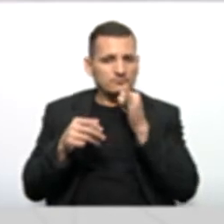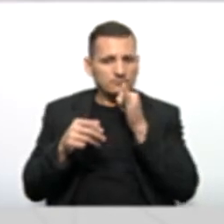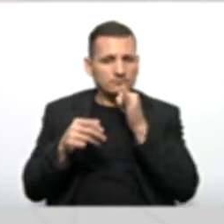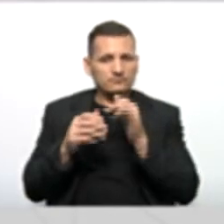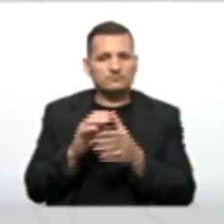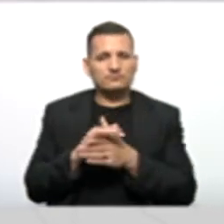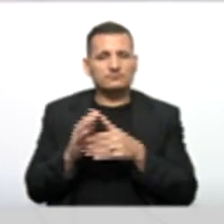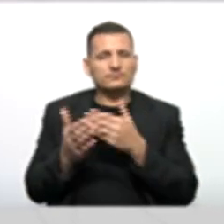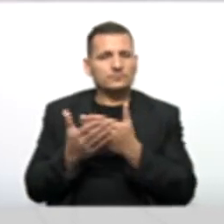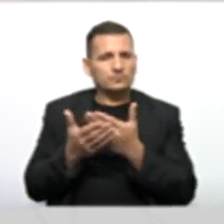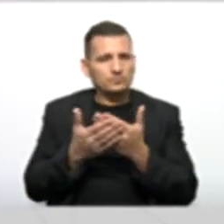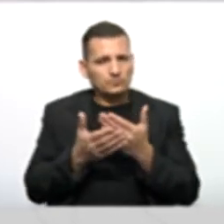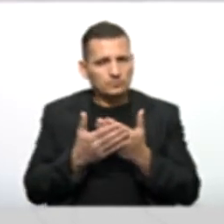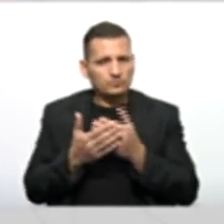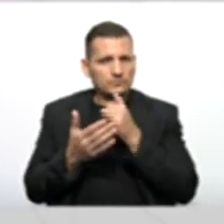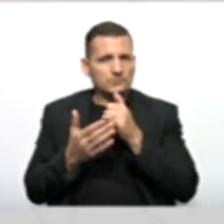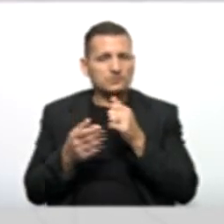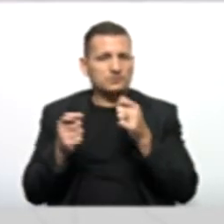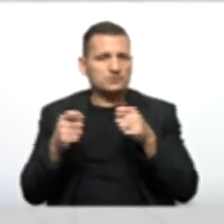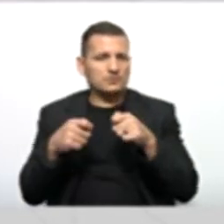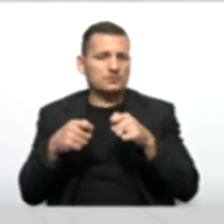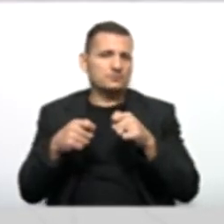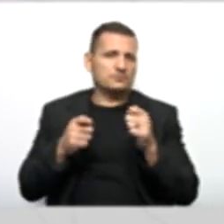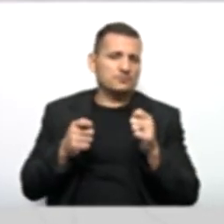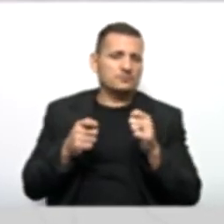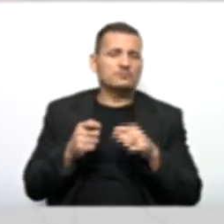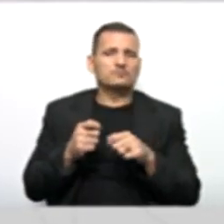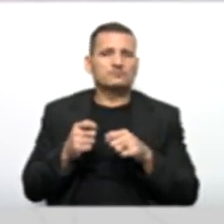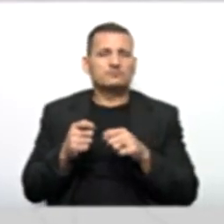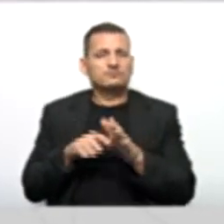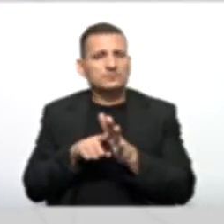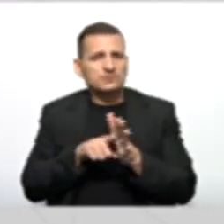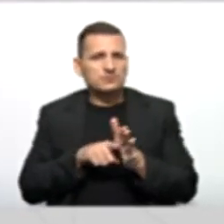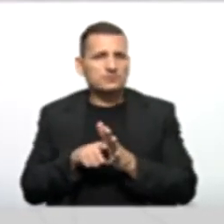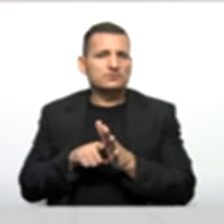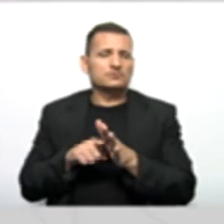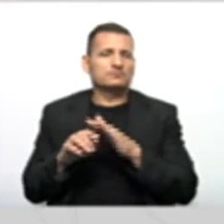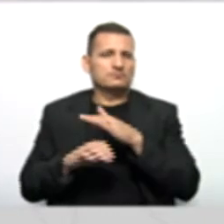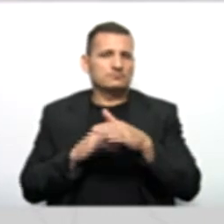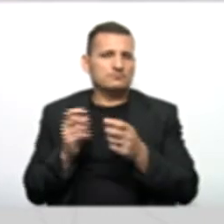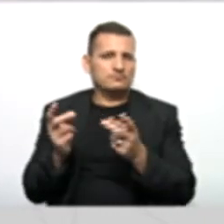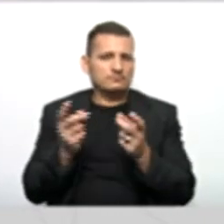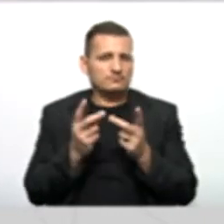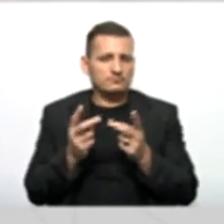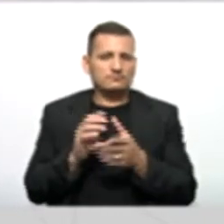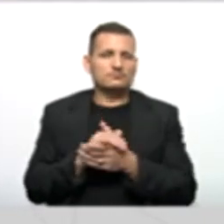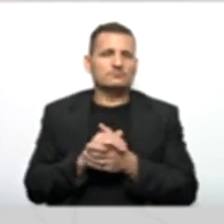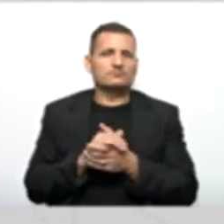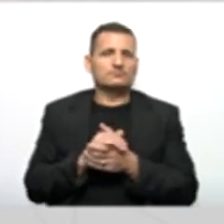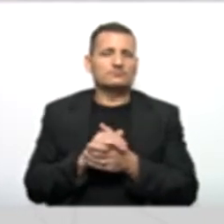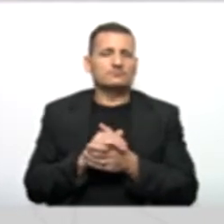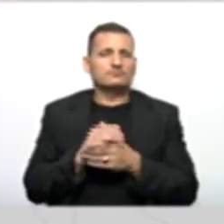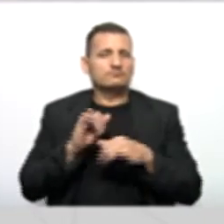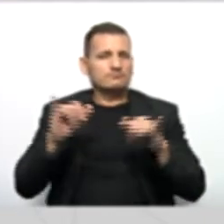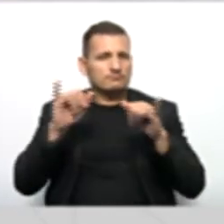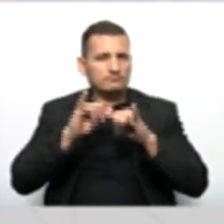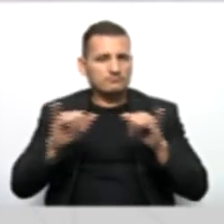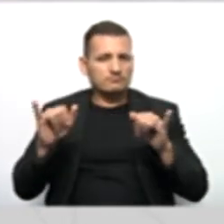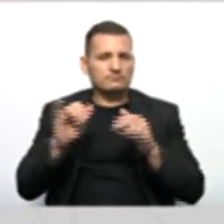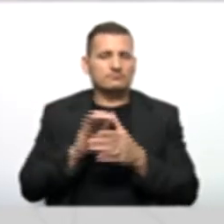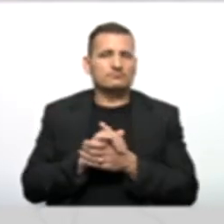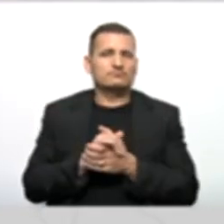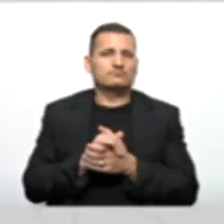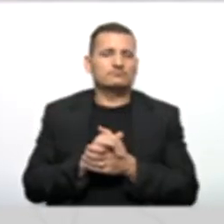um estudo de viabilidade, a condução de pesquisa de mercado, a execução de campanhas publicitárias, a instalação de um